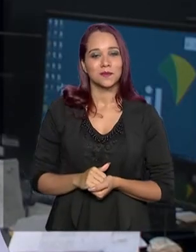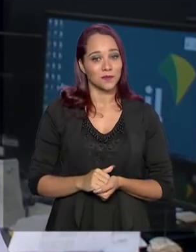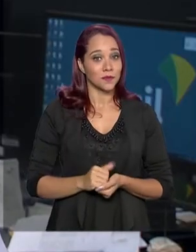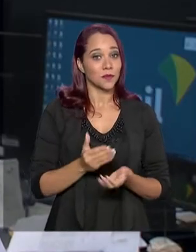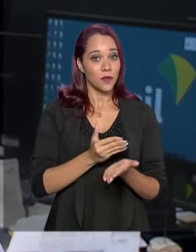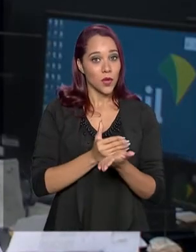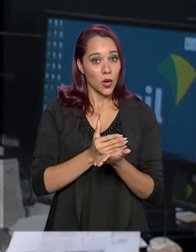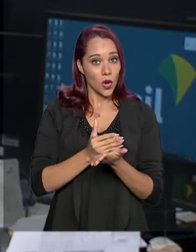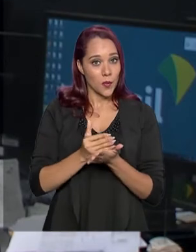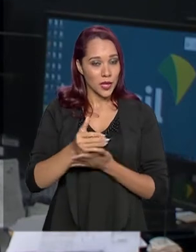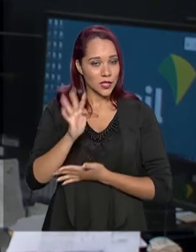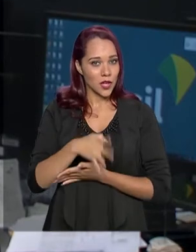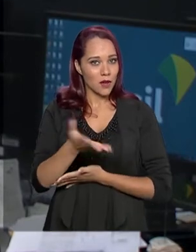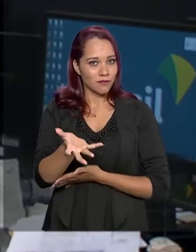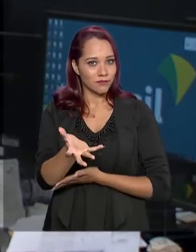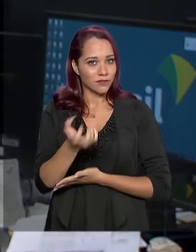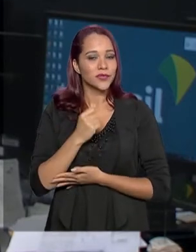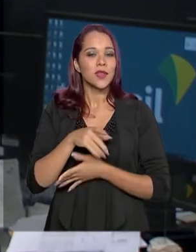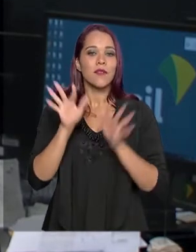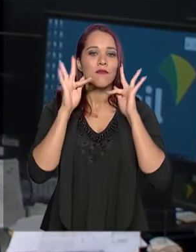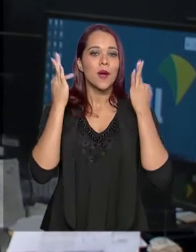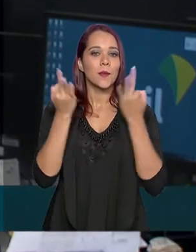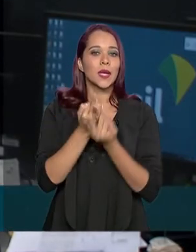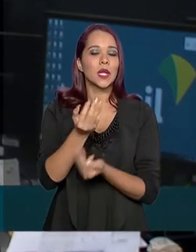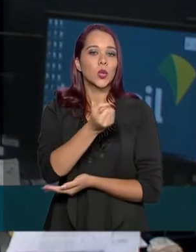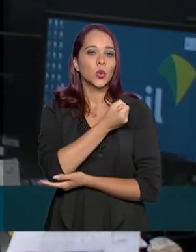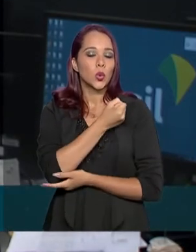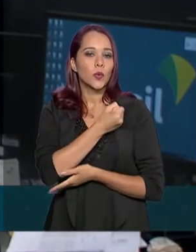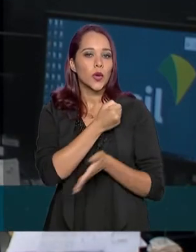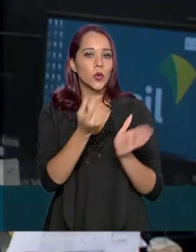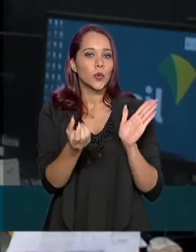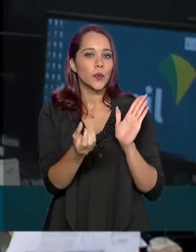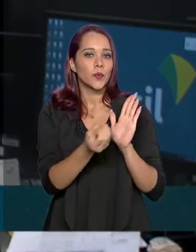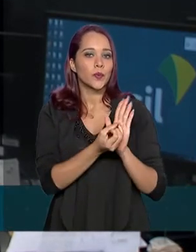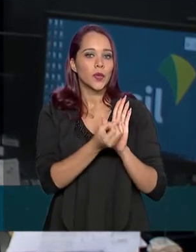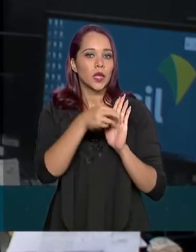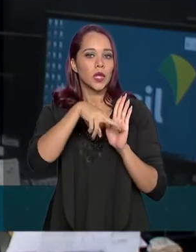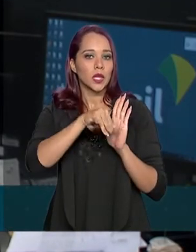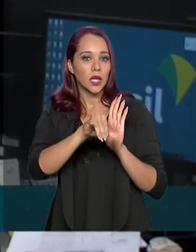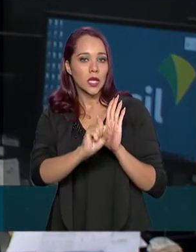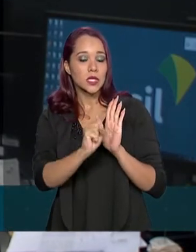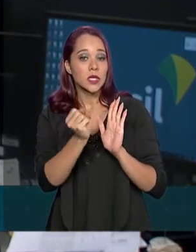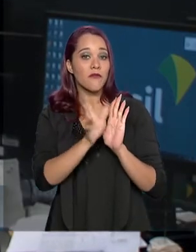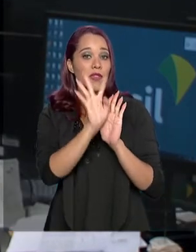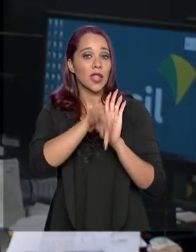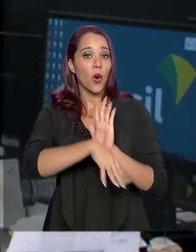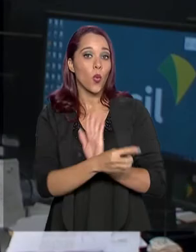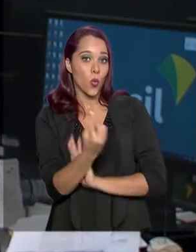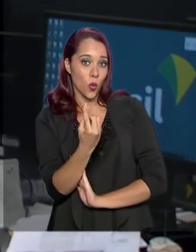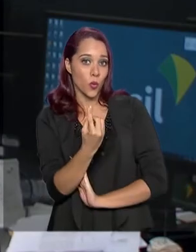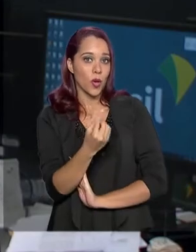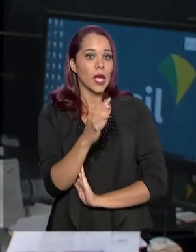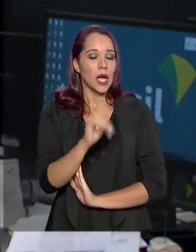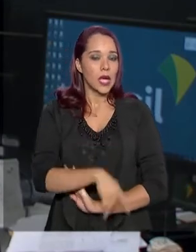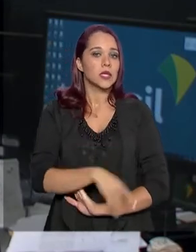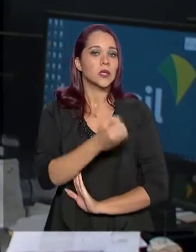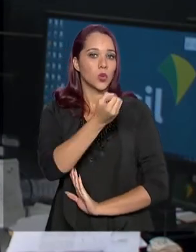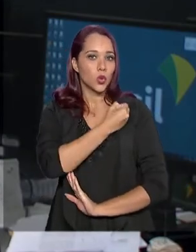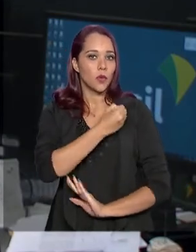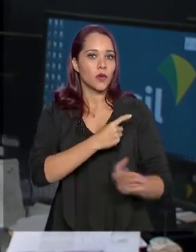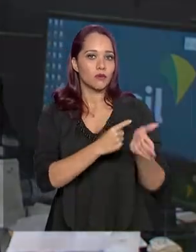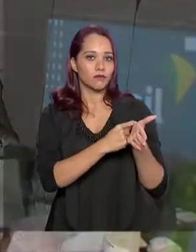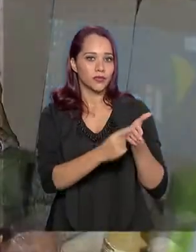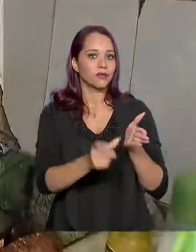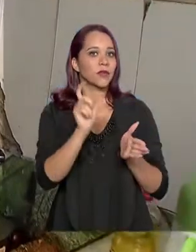Começam a receber hoje as famílias com o número de identificação social, o NIS, terminado em 1. Esse número vem impresso no cartão do